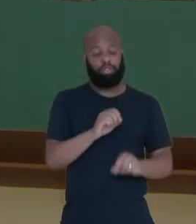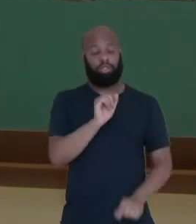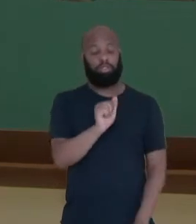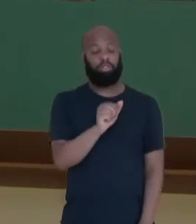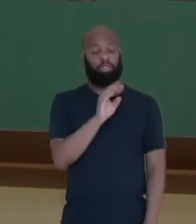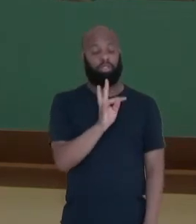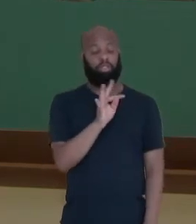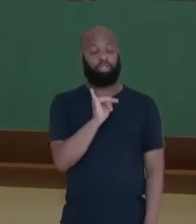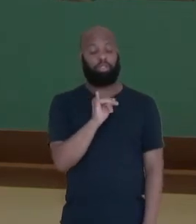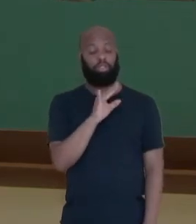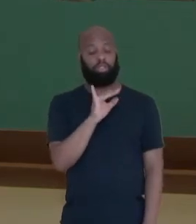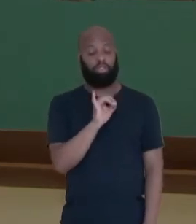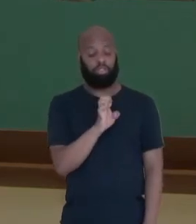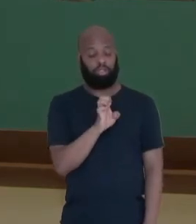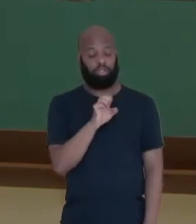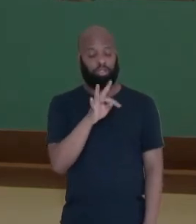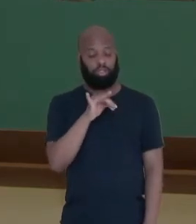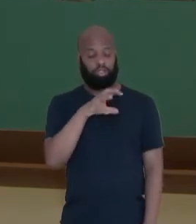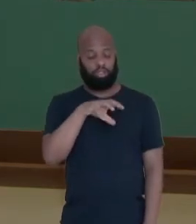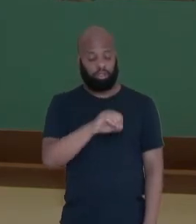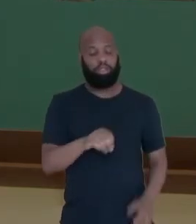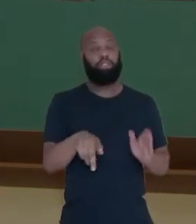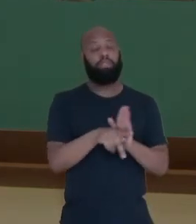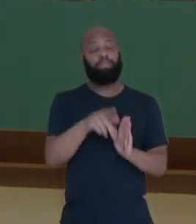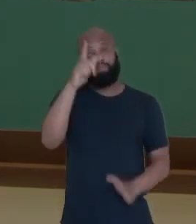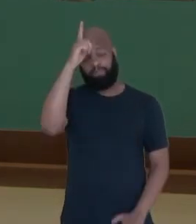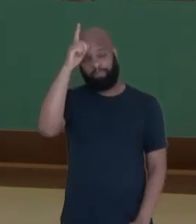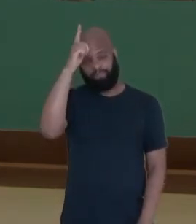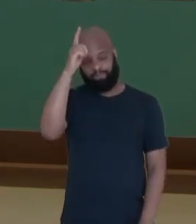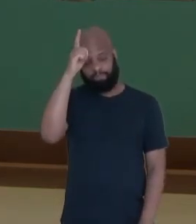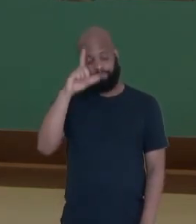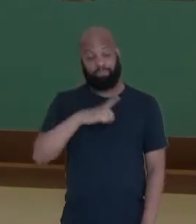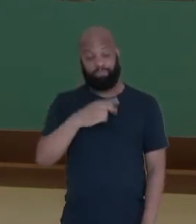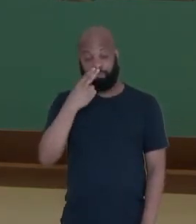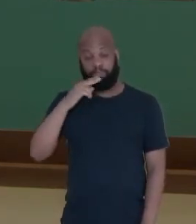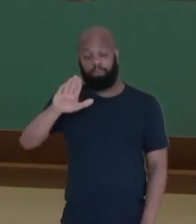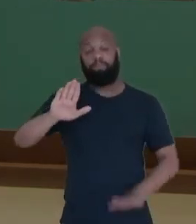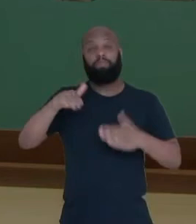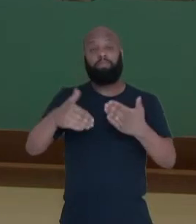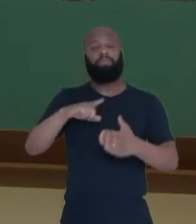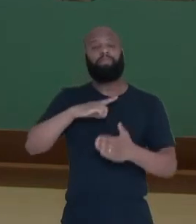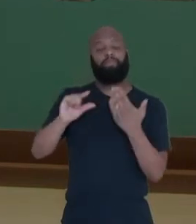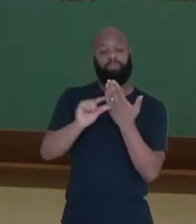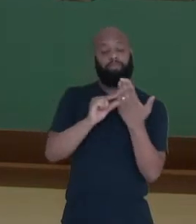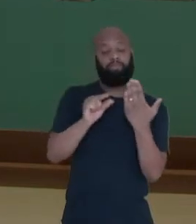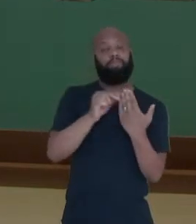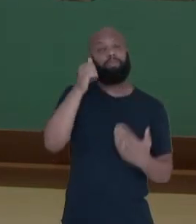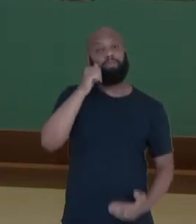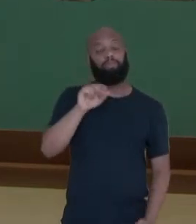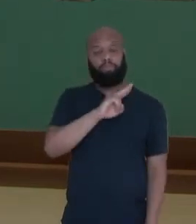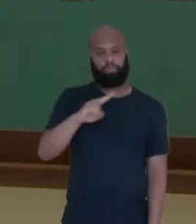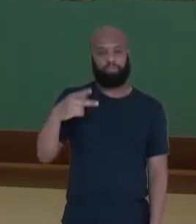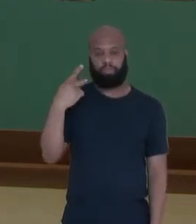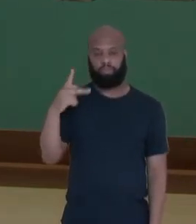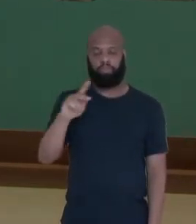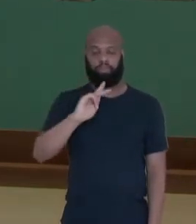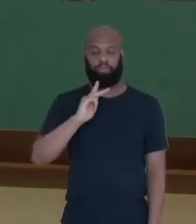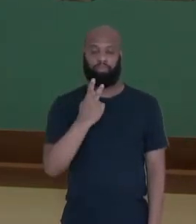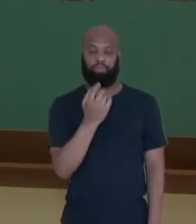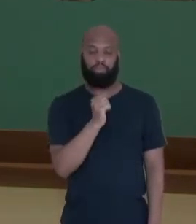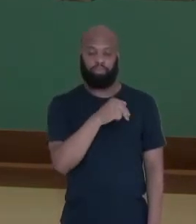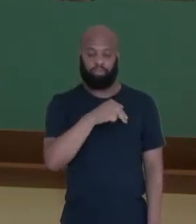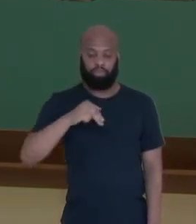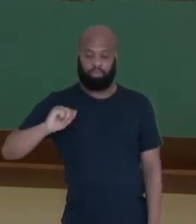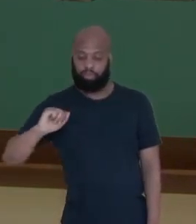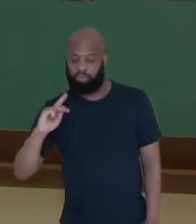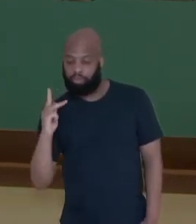antissemitismo alemão. Então, interessante pensar essas características porque a filósofa Hannah Arendt vai justamente